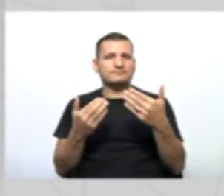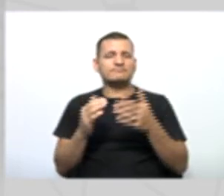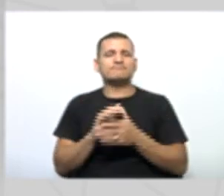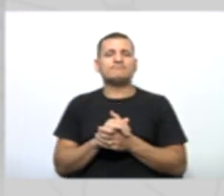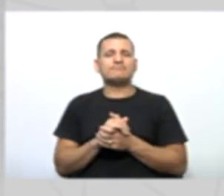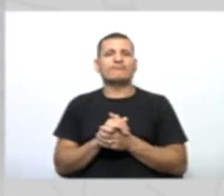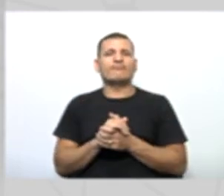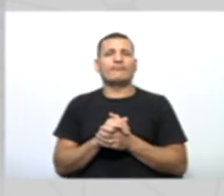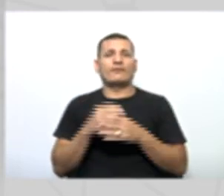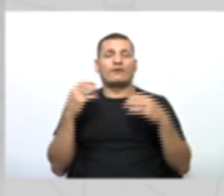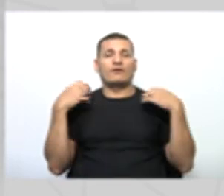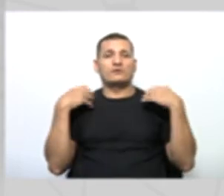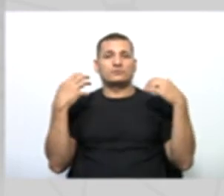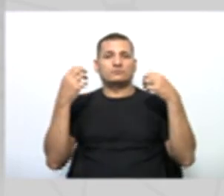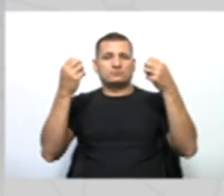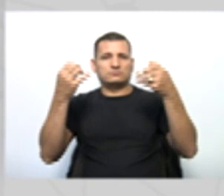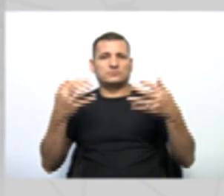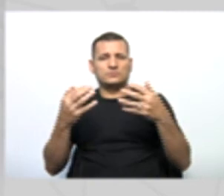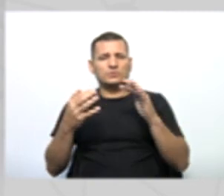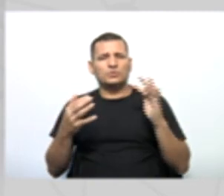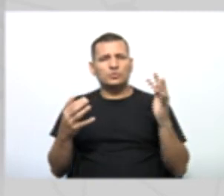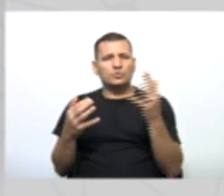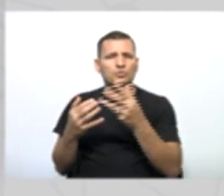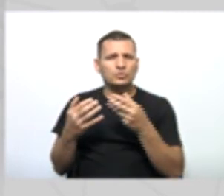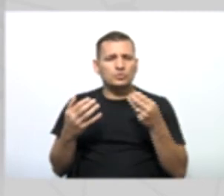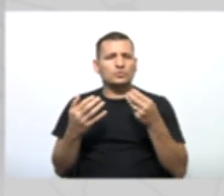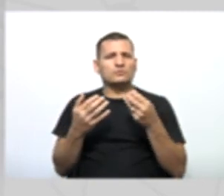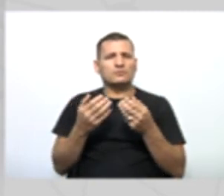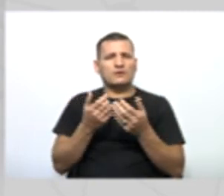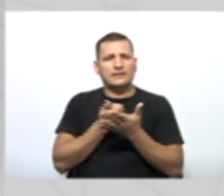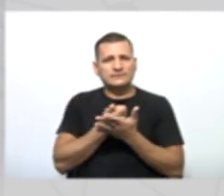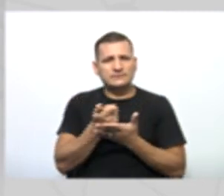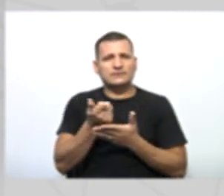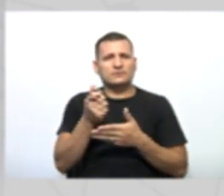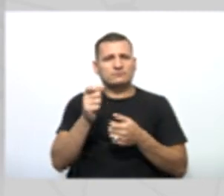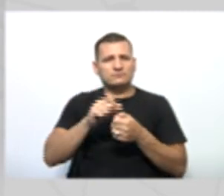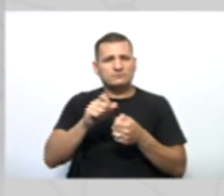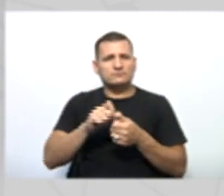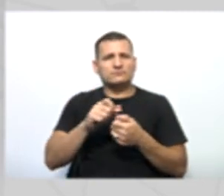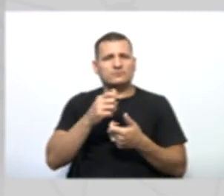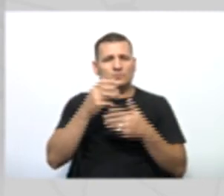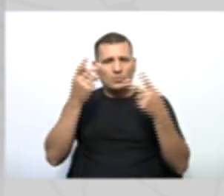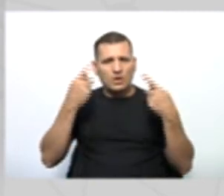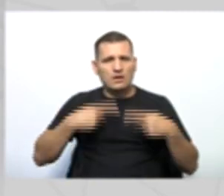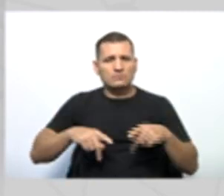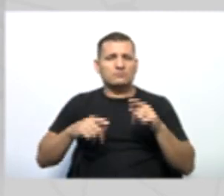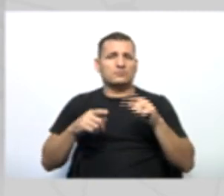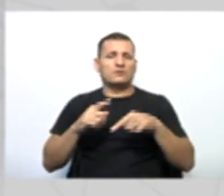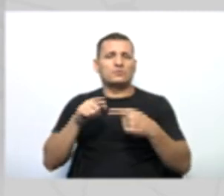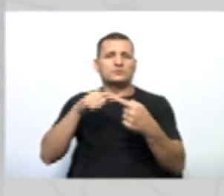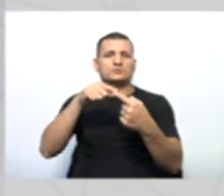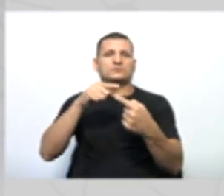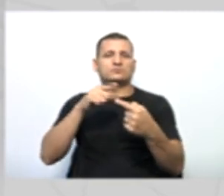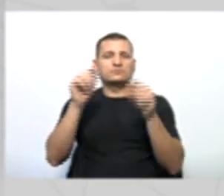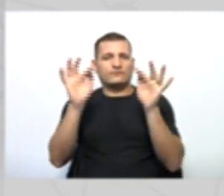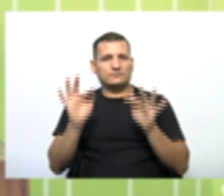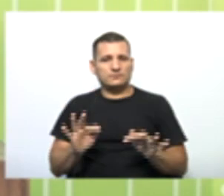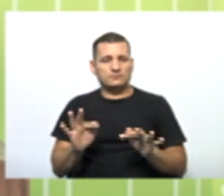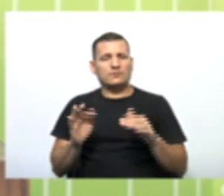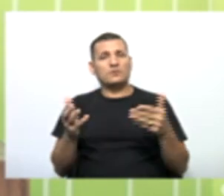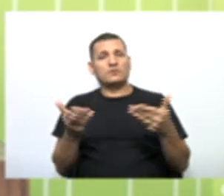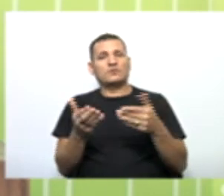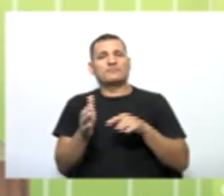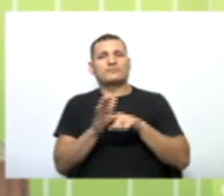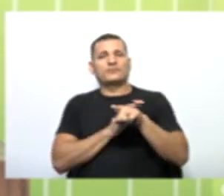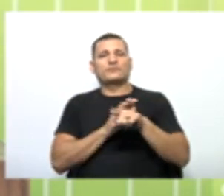as ações do homem têm como finalidade a felicidade. E agora eu pergunto para vocês aquela pergunta que